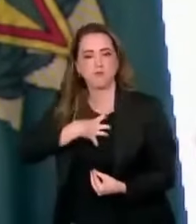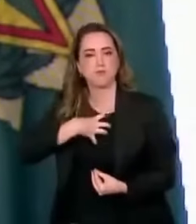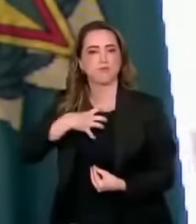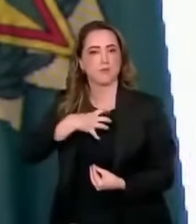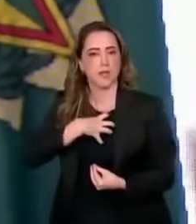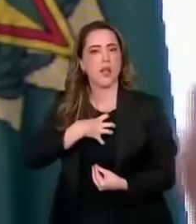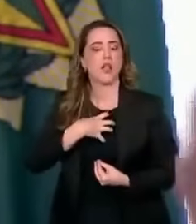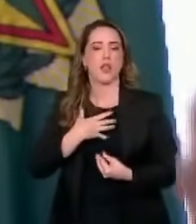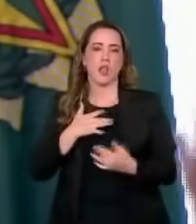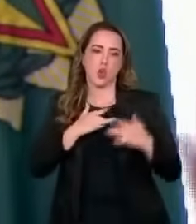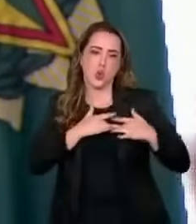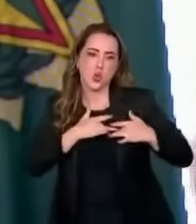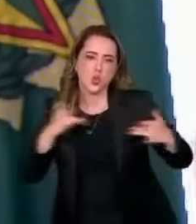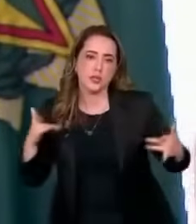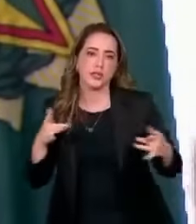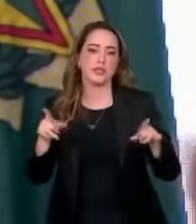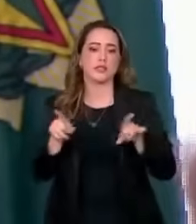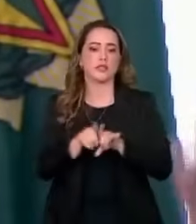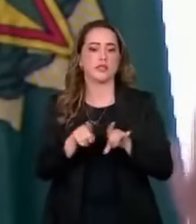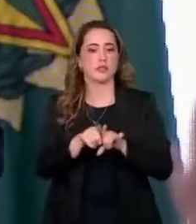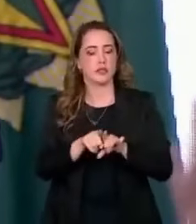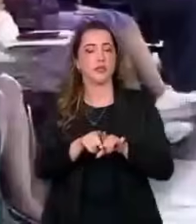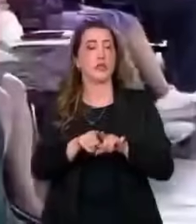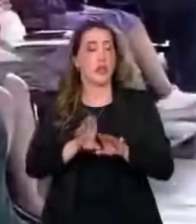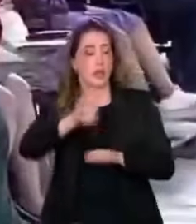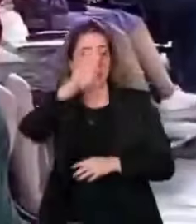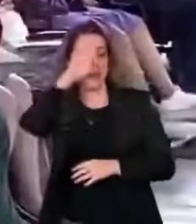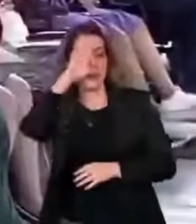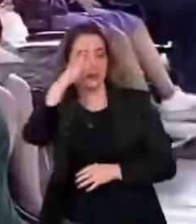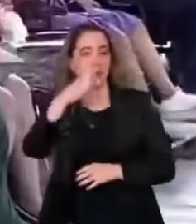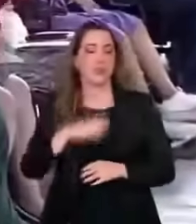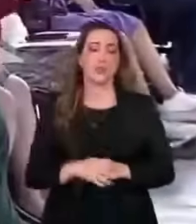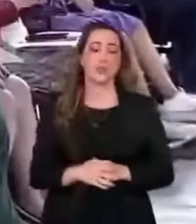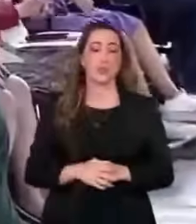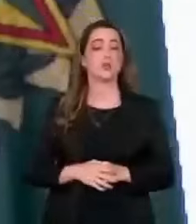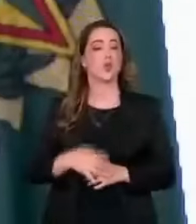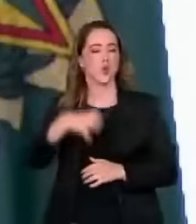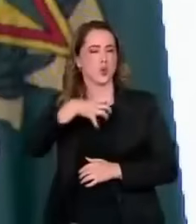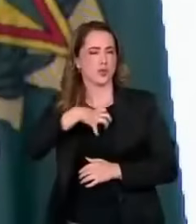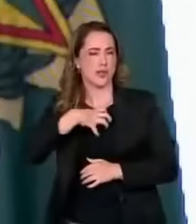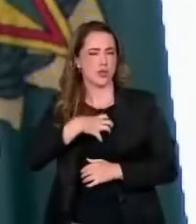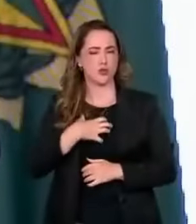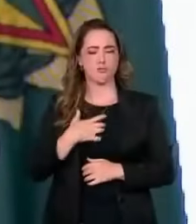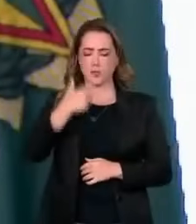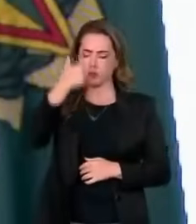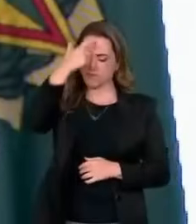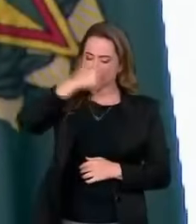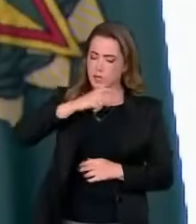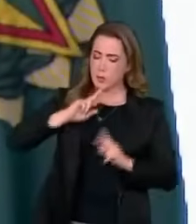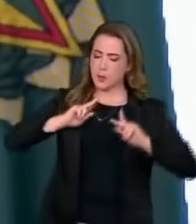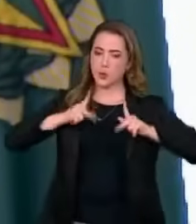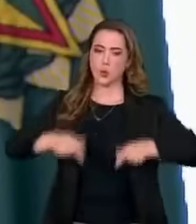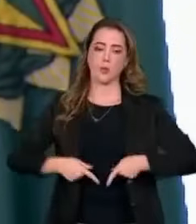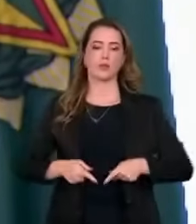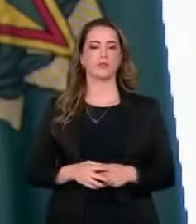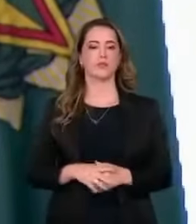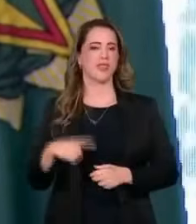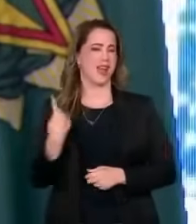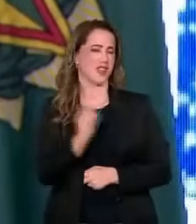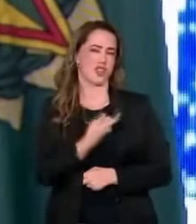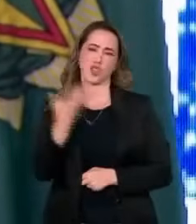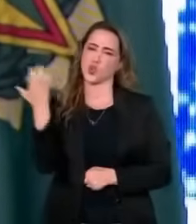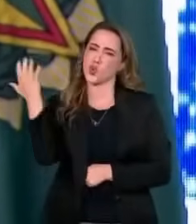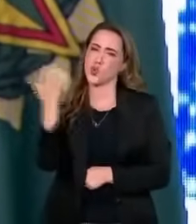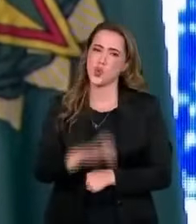com solidariedade e, sobretudo, com sentimento de humanismo. Nós não queremos